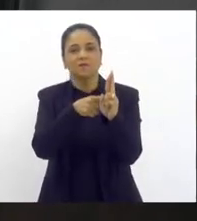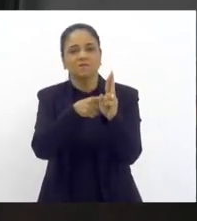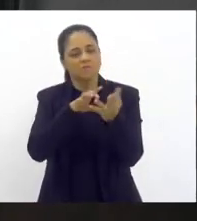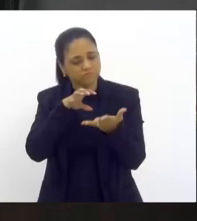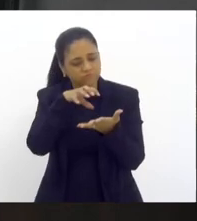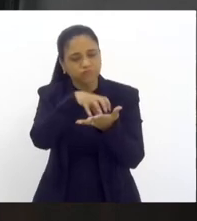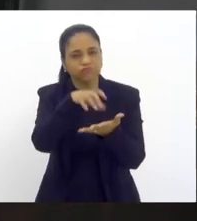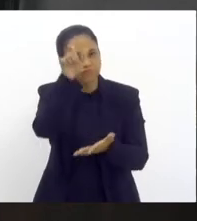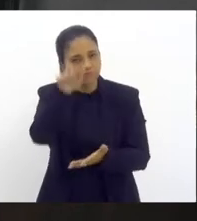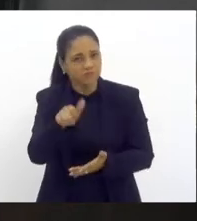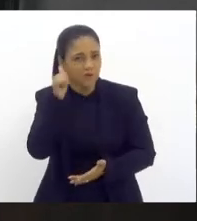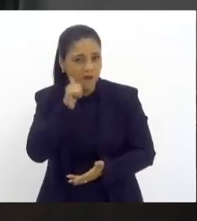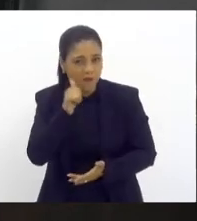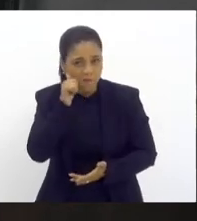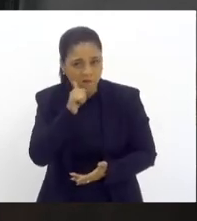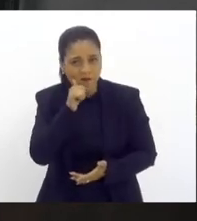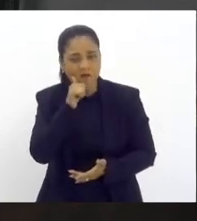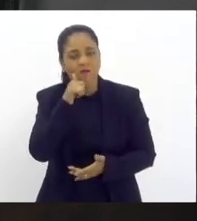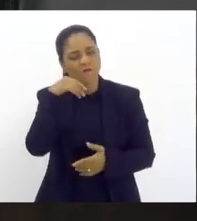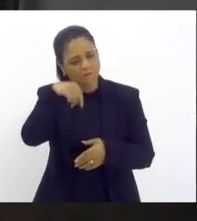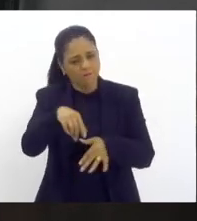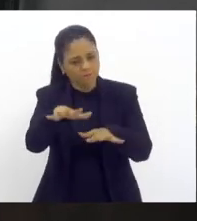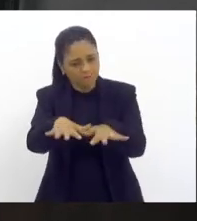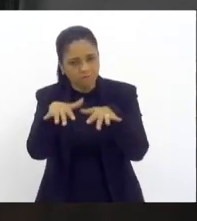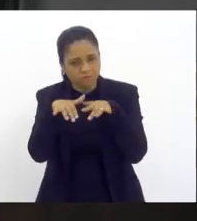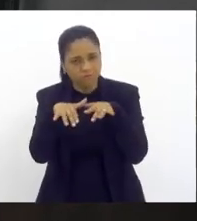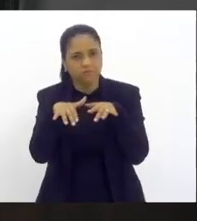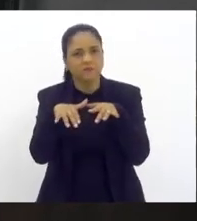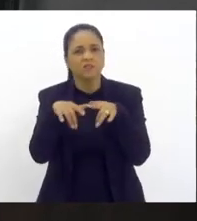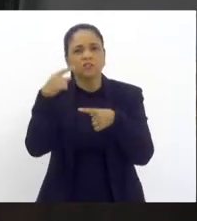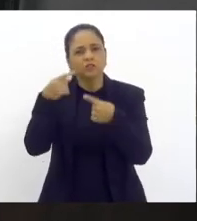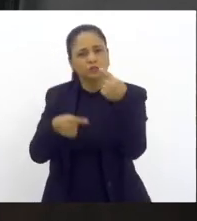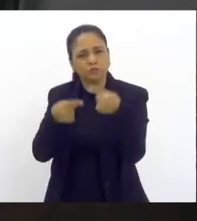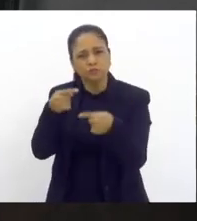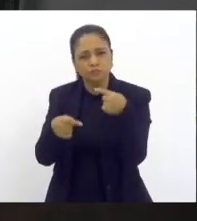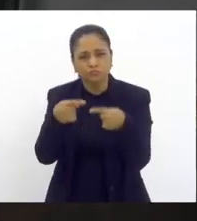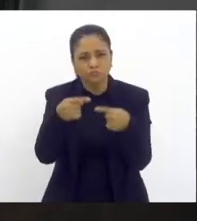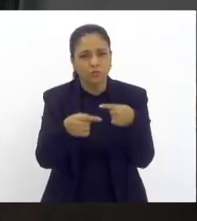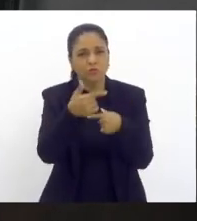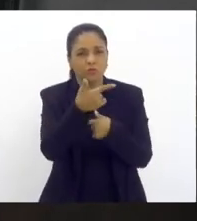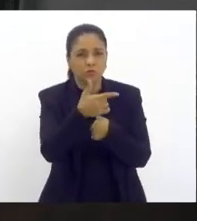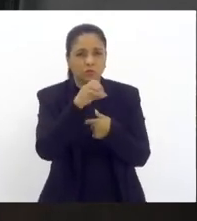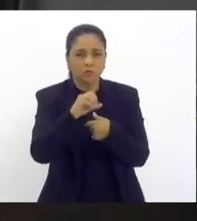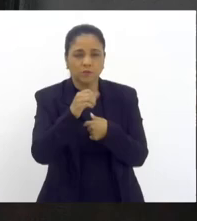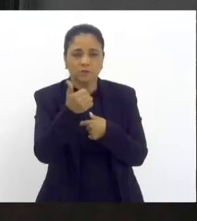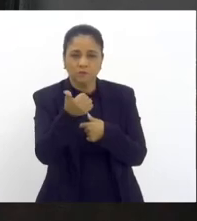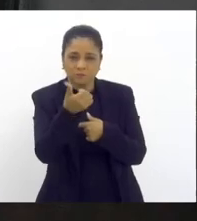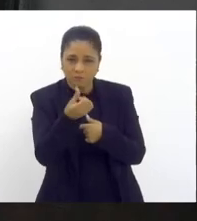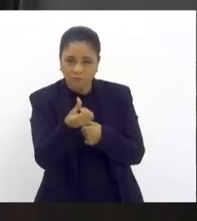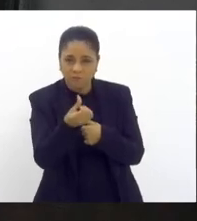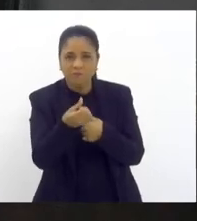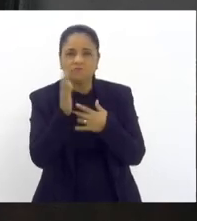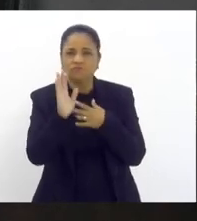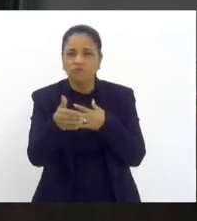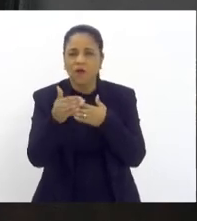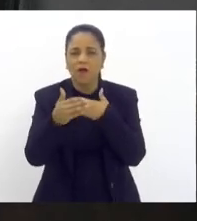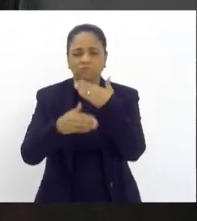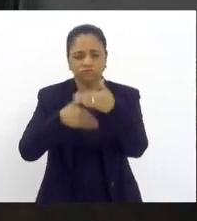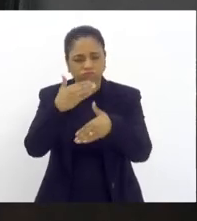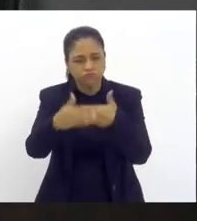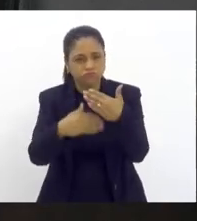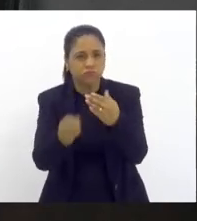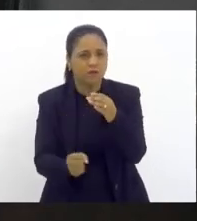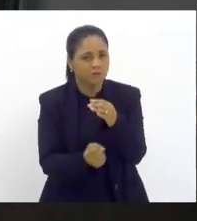dessa casa, e é uma discussão que já vem lá desde 2016, encabeçada por mim,